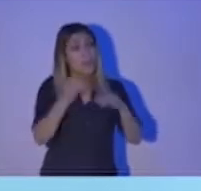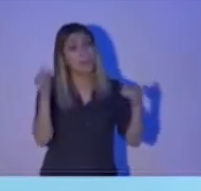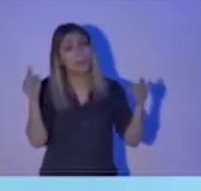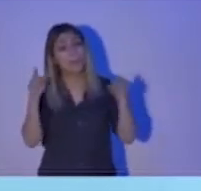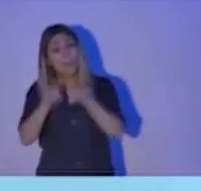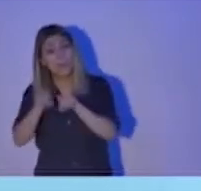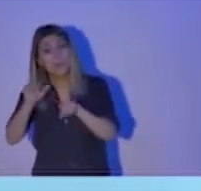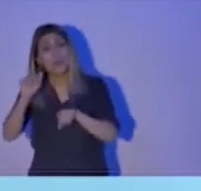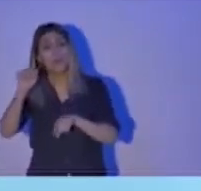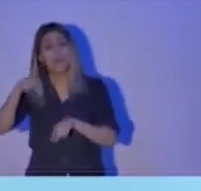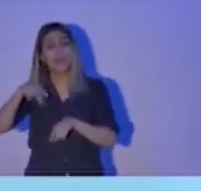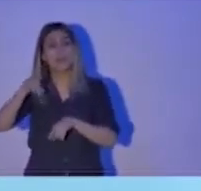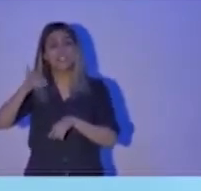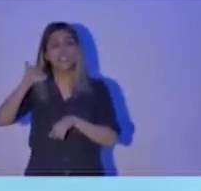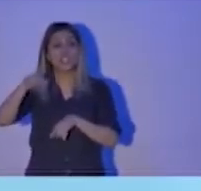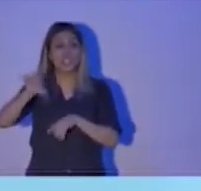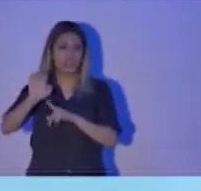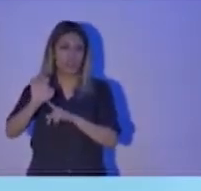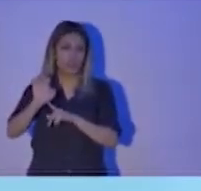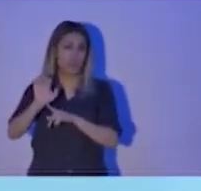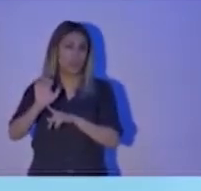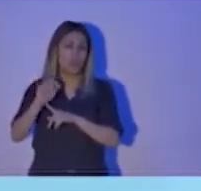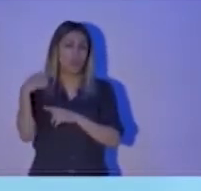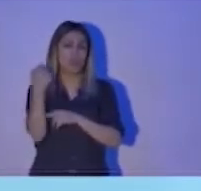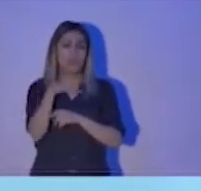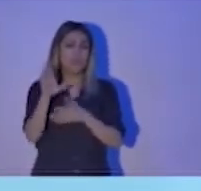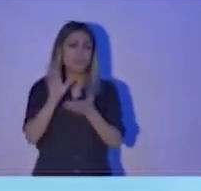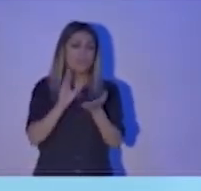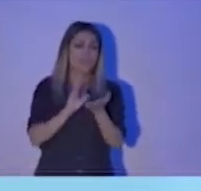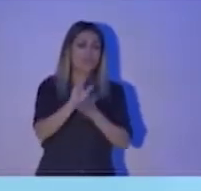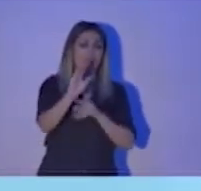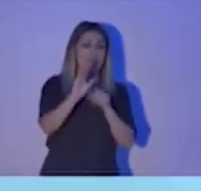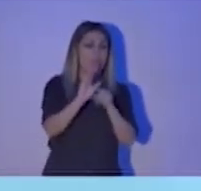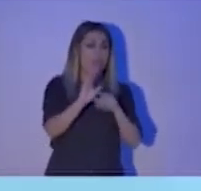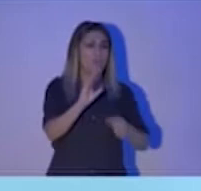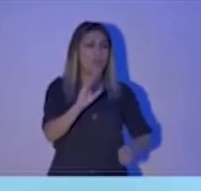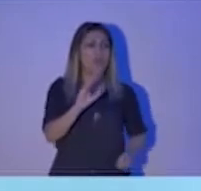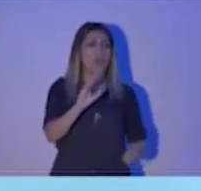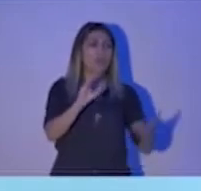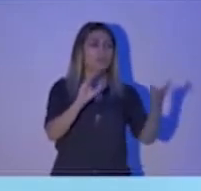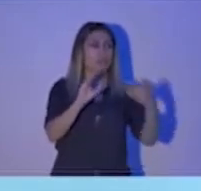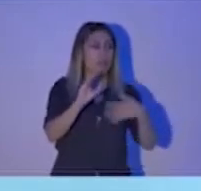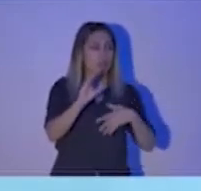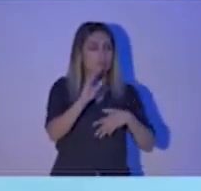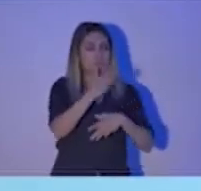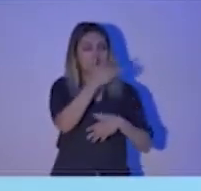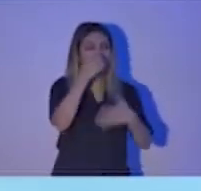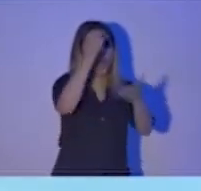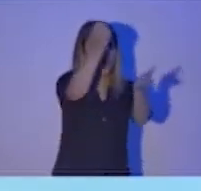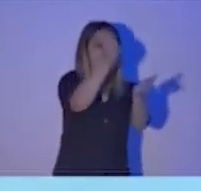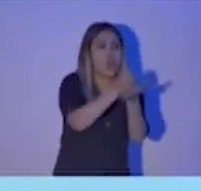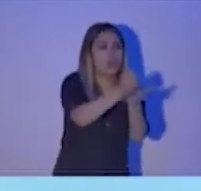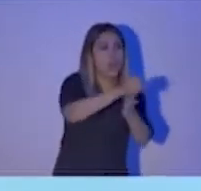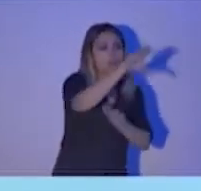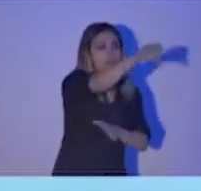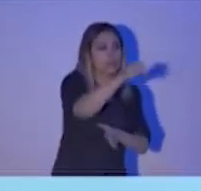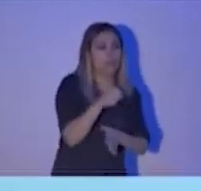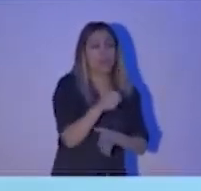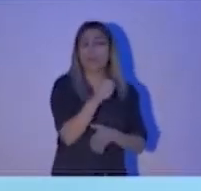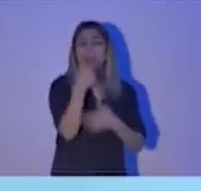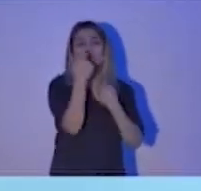aquilo que nós não conseguimos, nós buscamos junto ao terceiro setor. Nós temos na Lema um grande parceiro que nos permite muito isso, e tem tantos